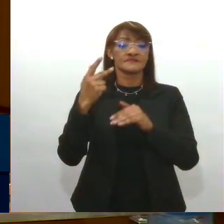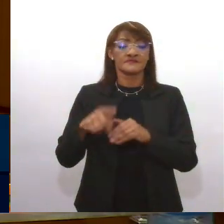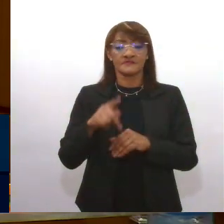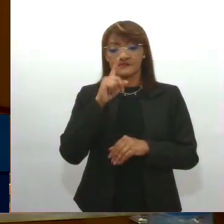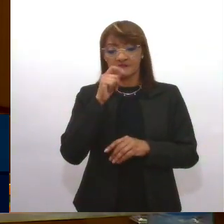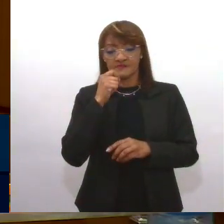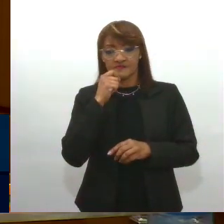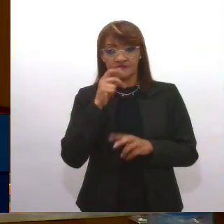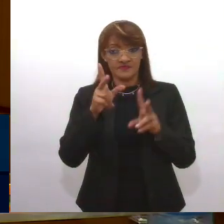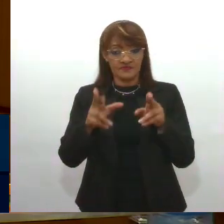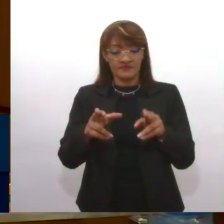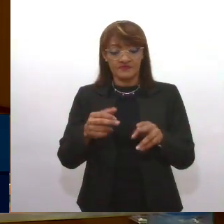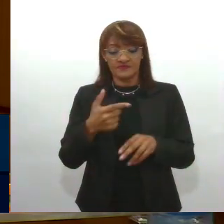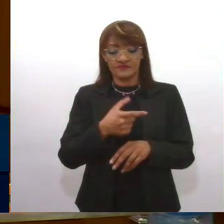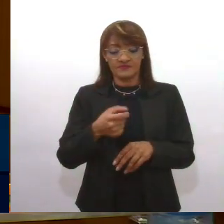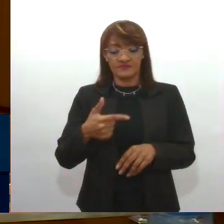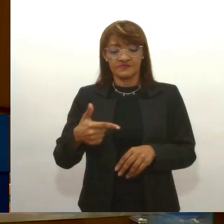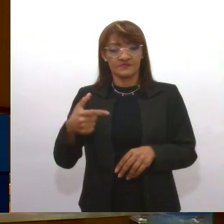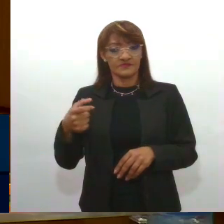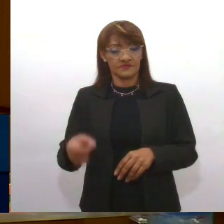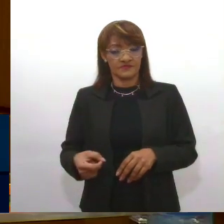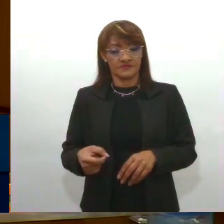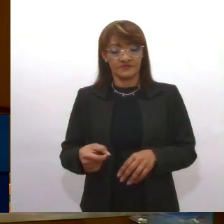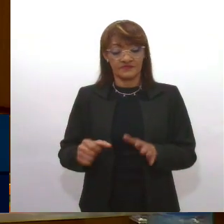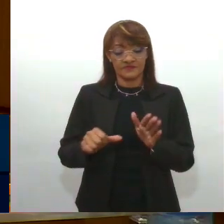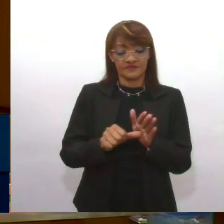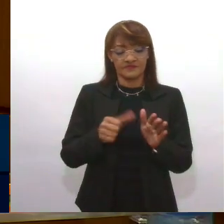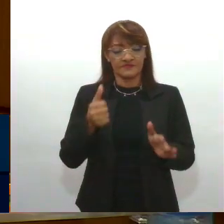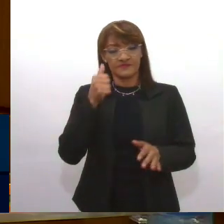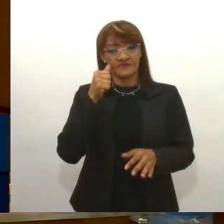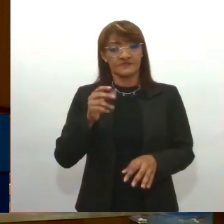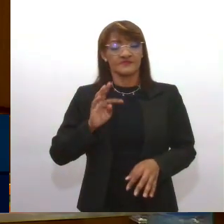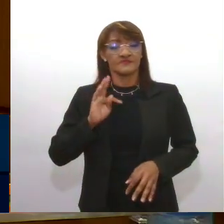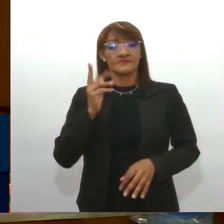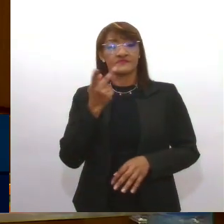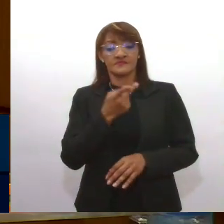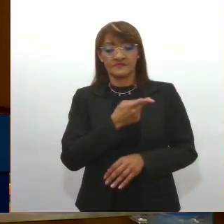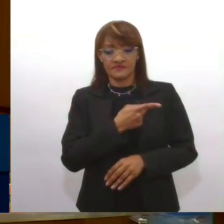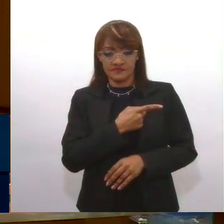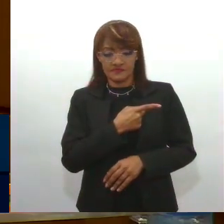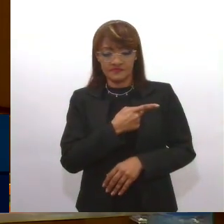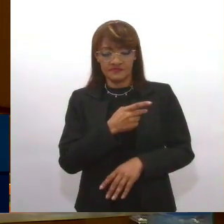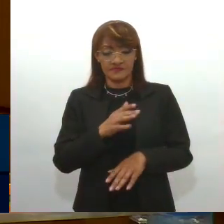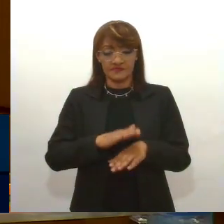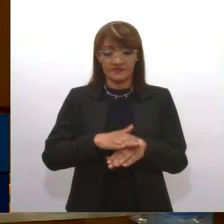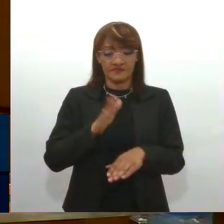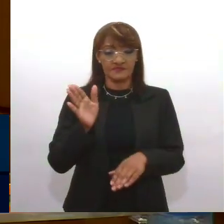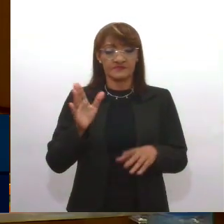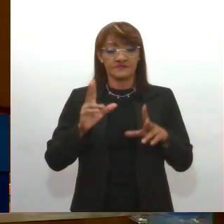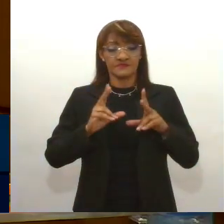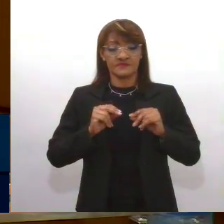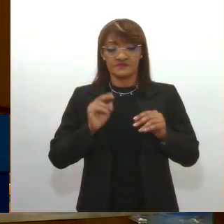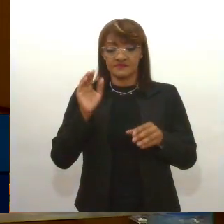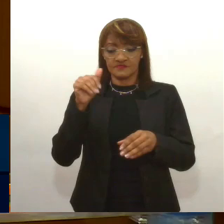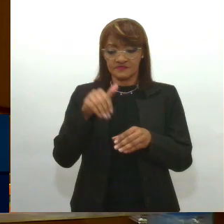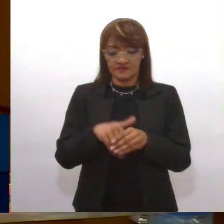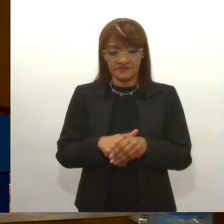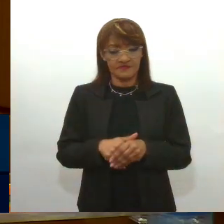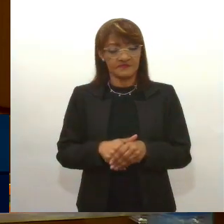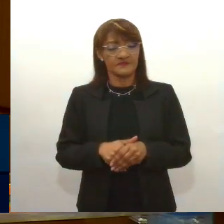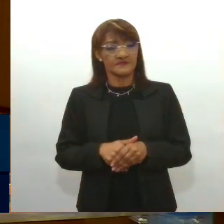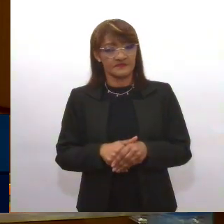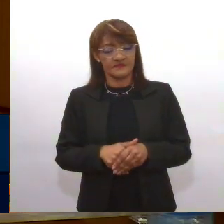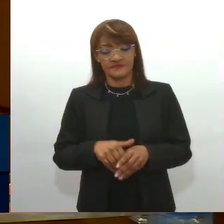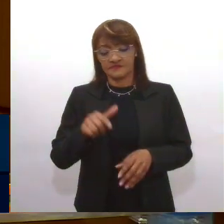primeira mulher trans né sendo a mais bem votada Dent que mais de 700 candidatos